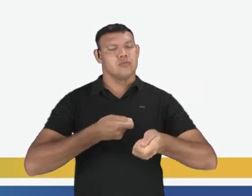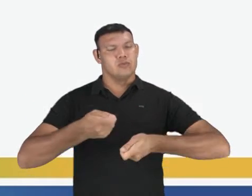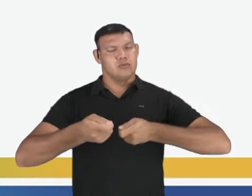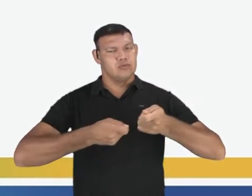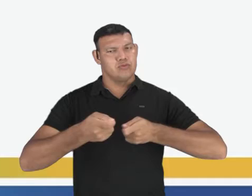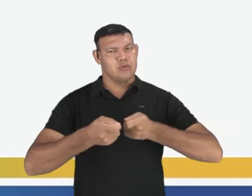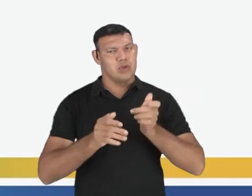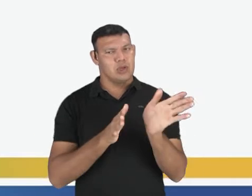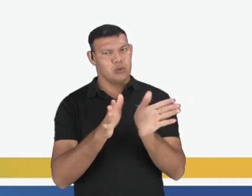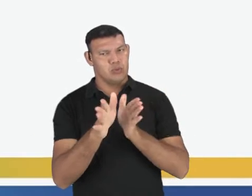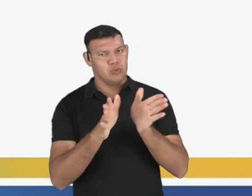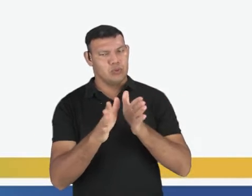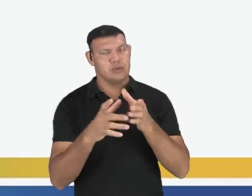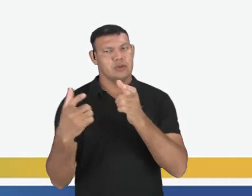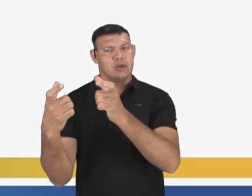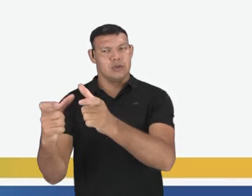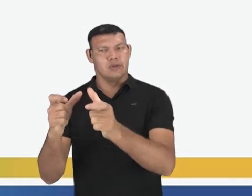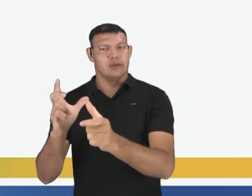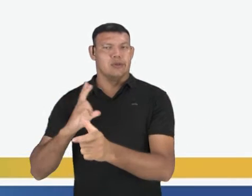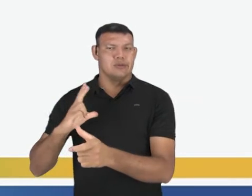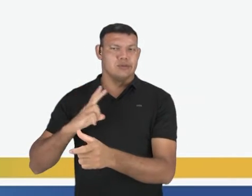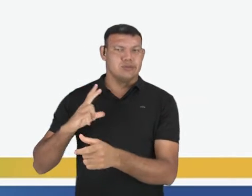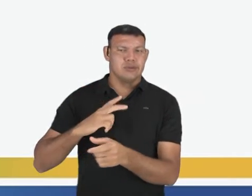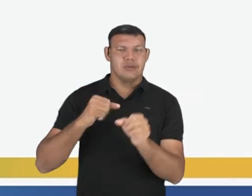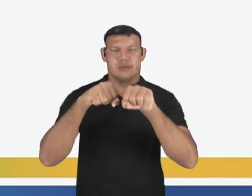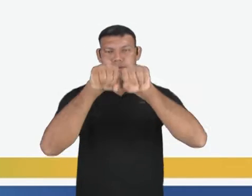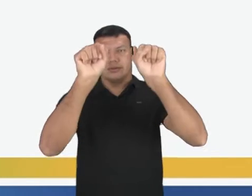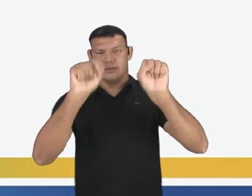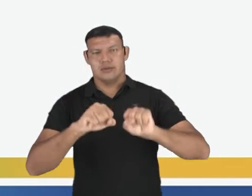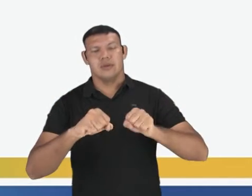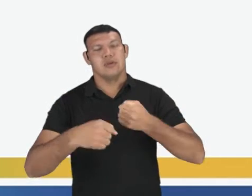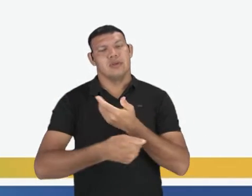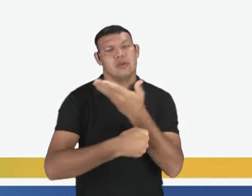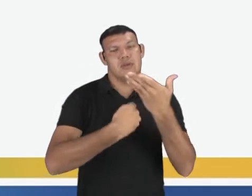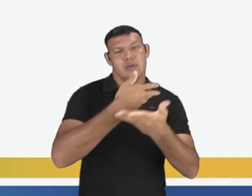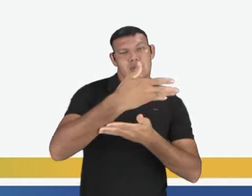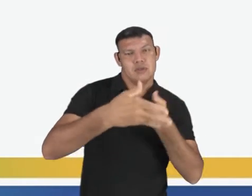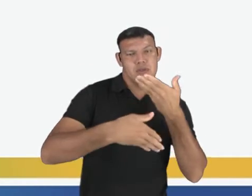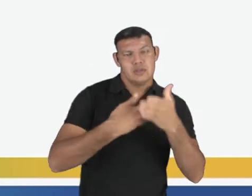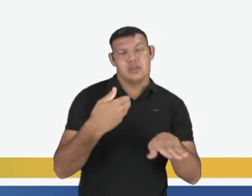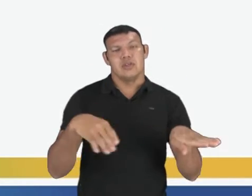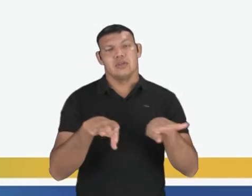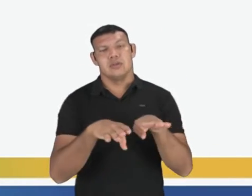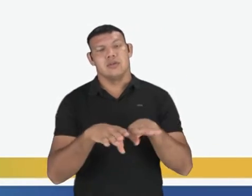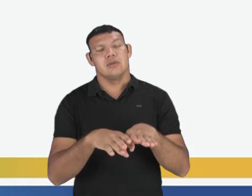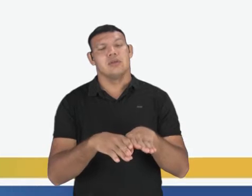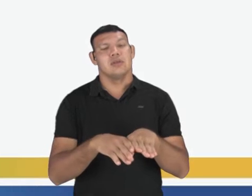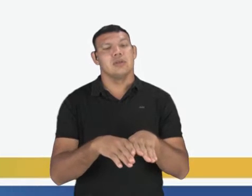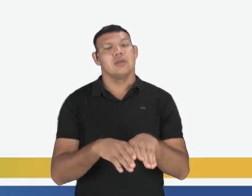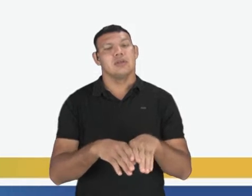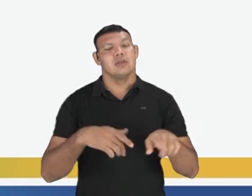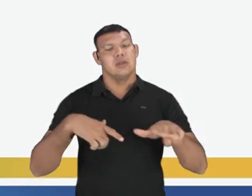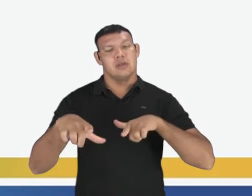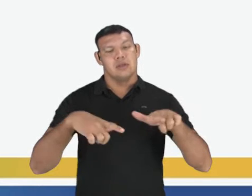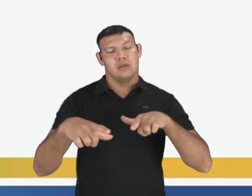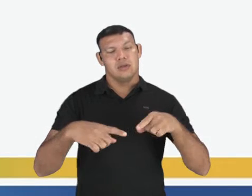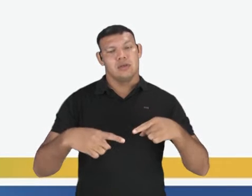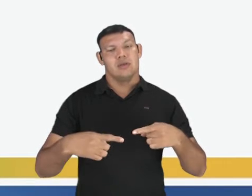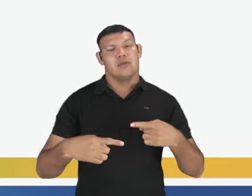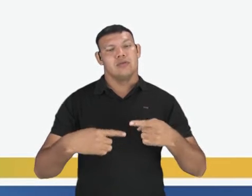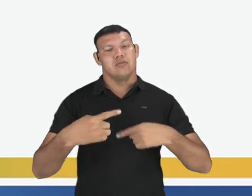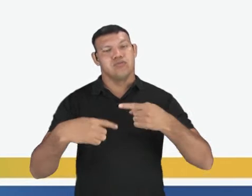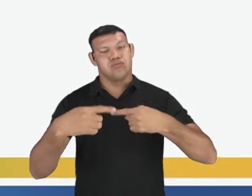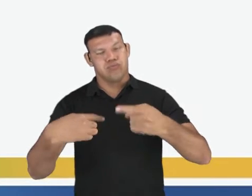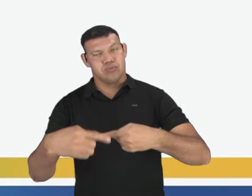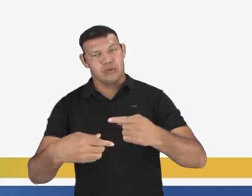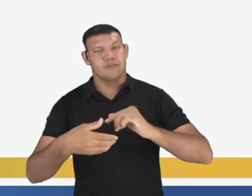acesso à propriedade, ao sistema de trocas e às atividades econômicas, impondo regras para o